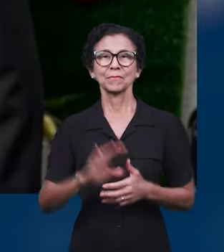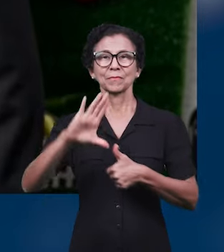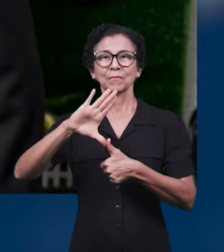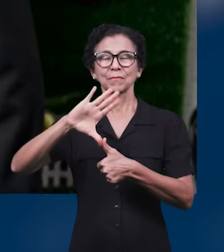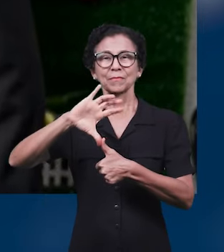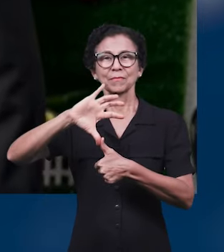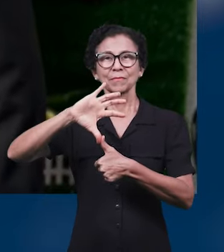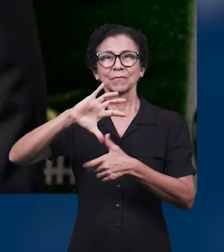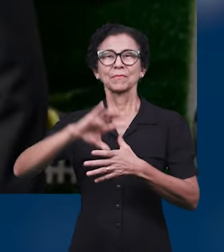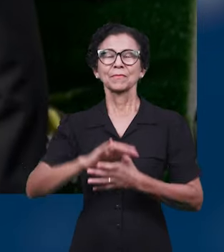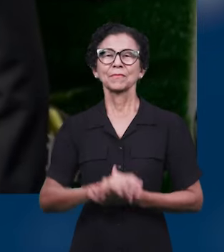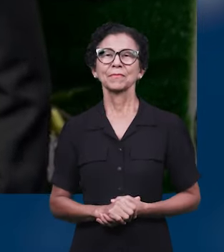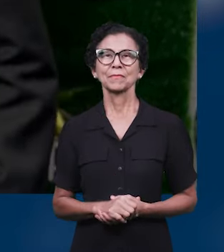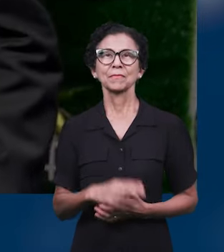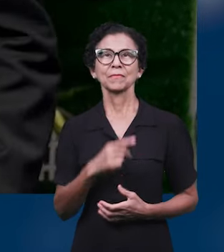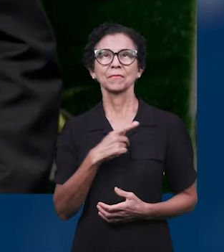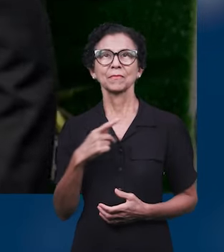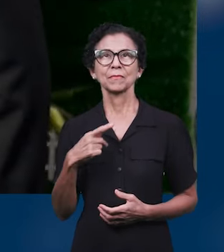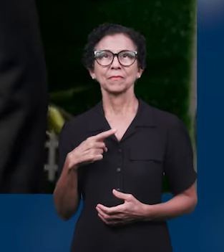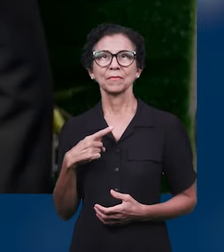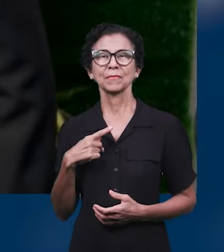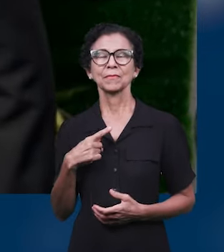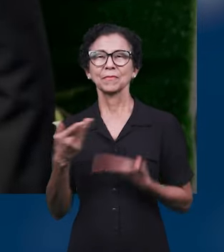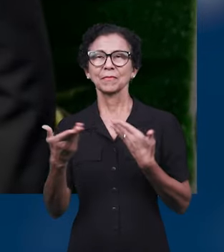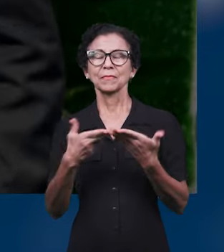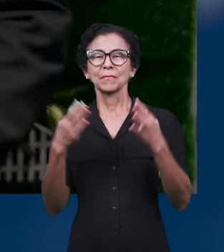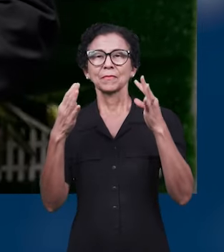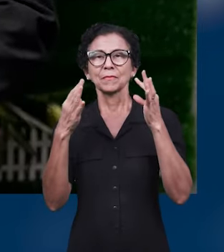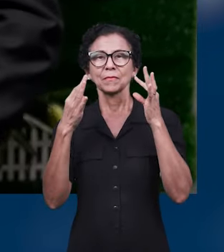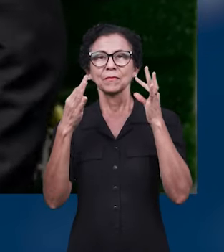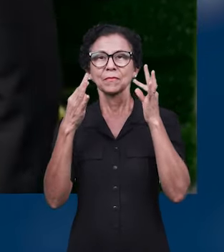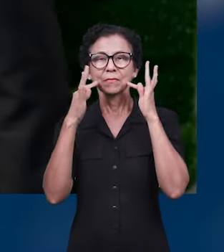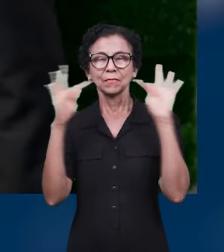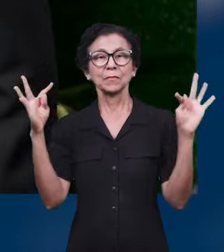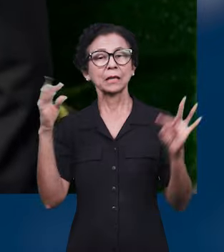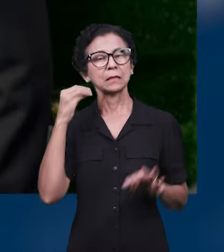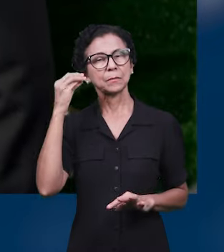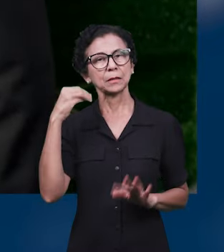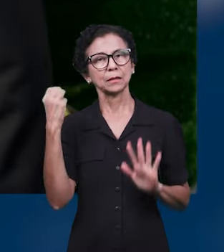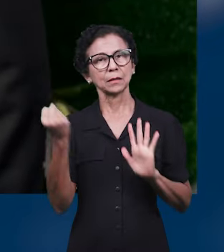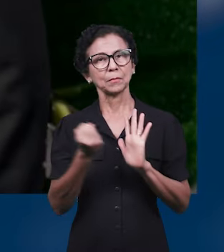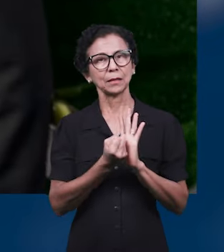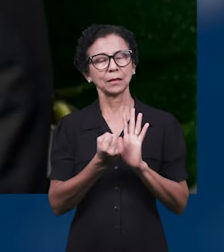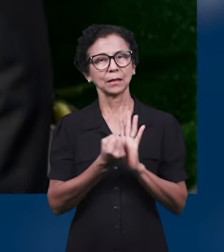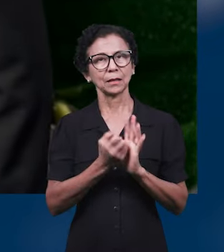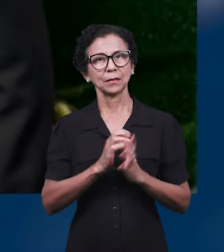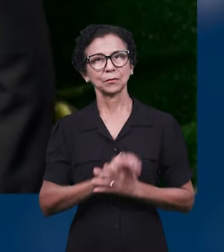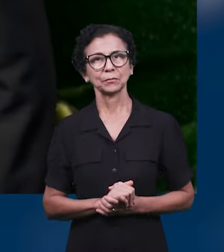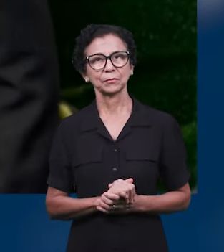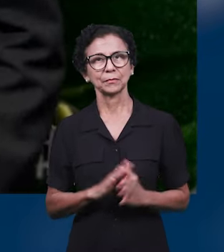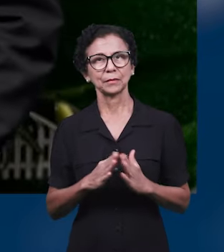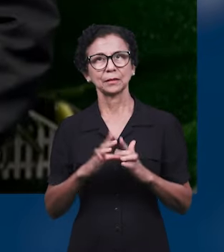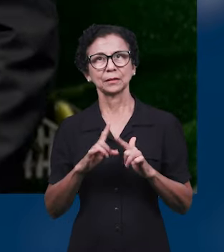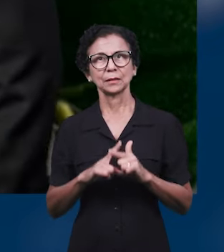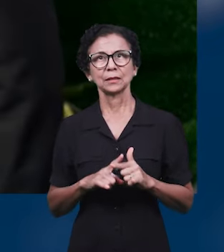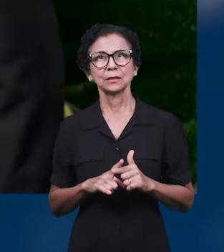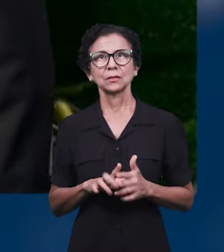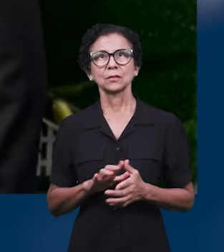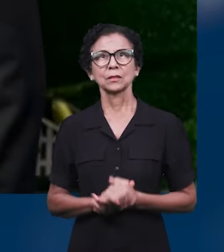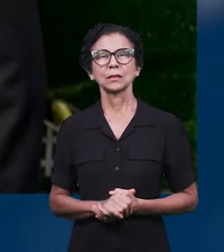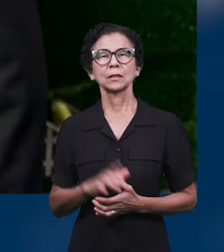estão entregando as palavras, dirigindo os louvores. E aqui estamos com o diácono Luciano Melo, que vai